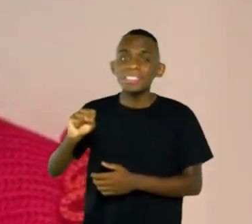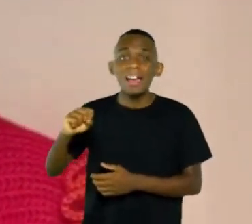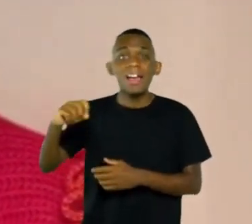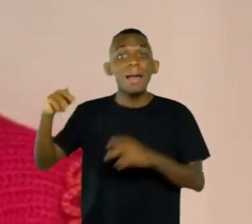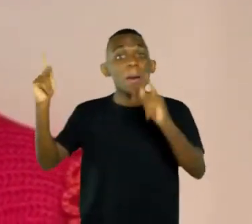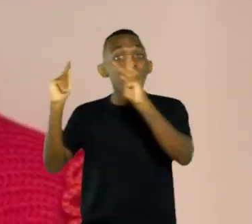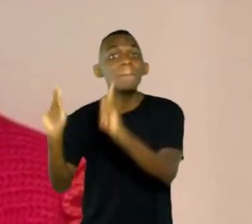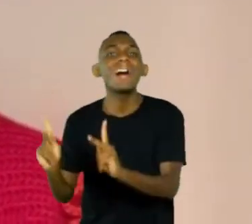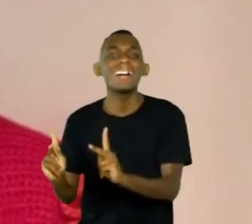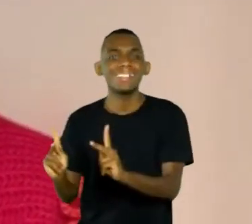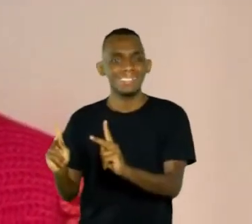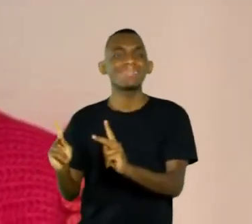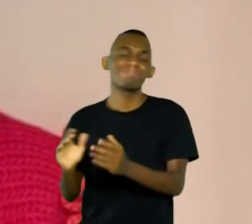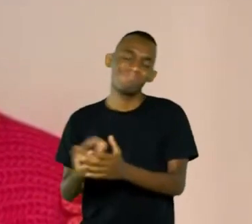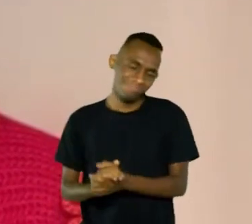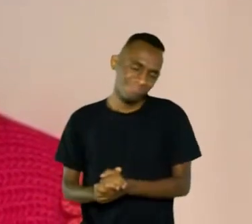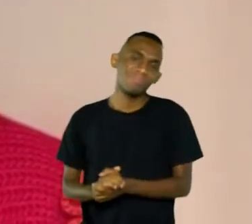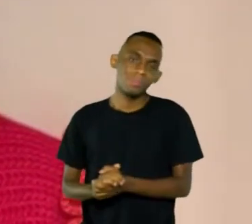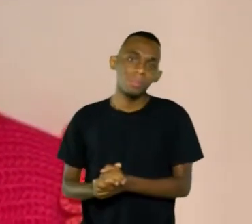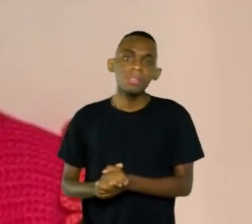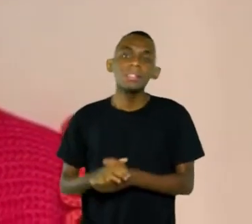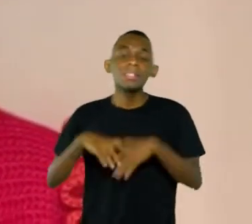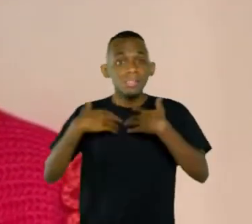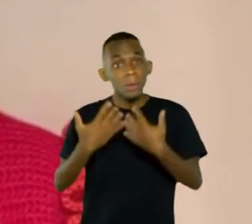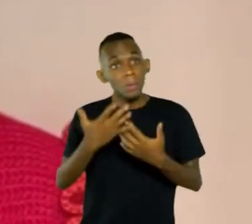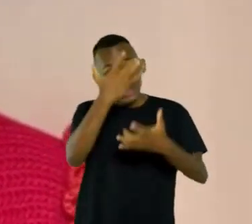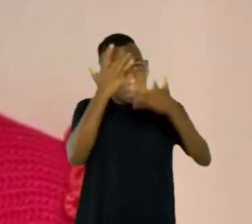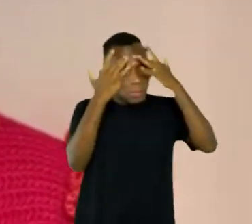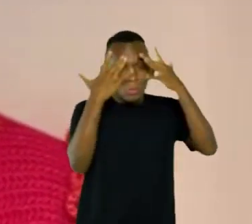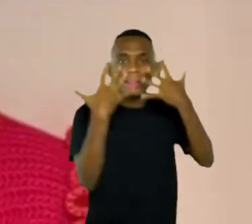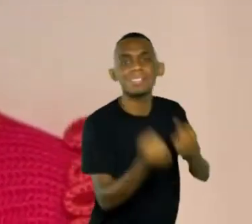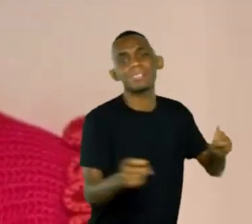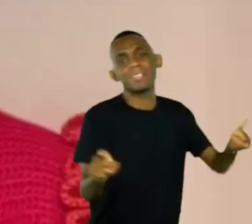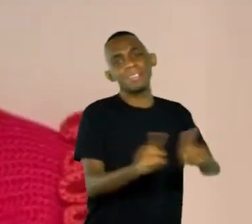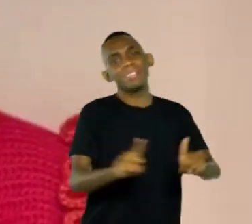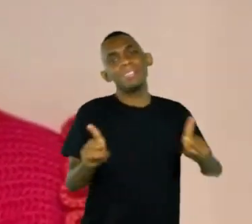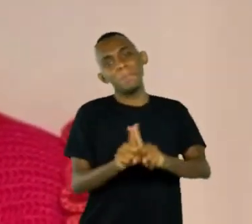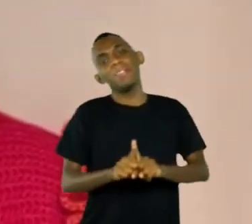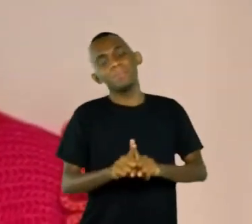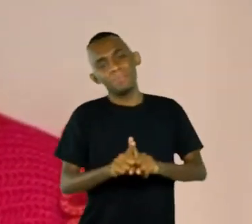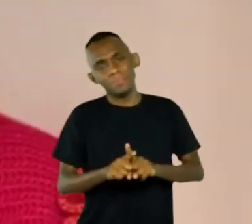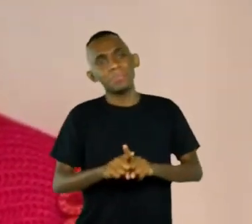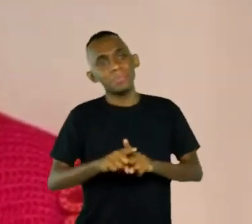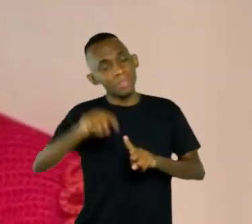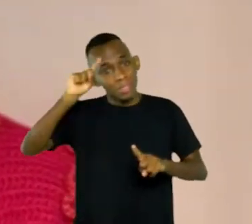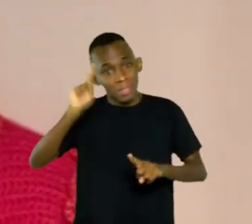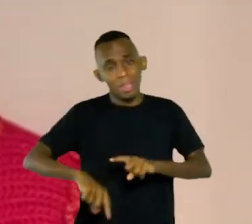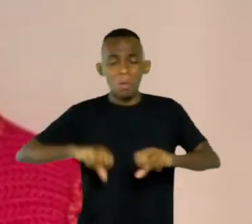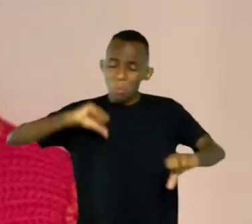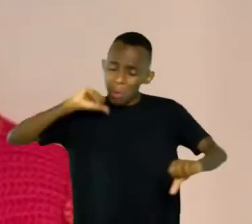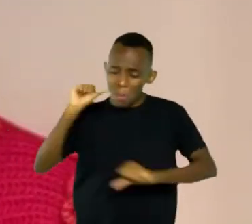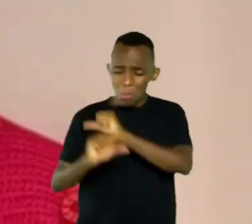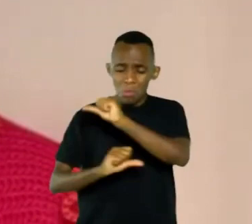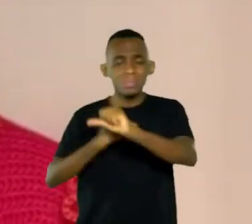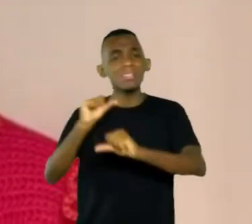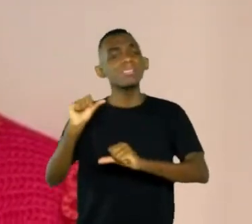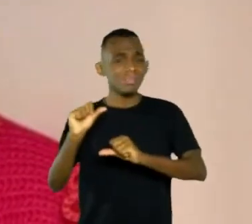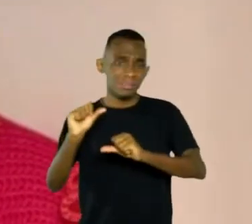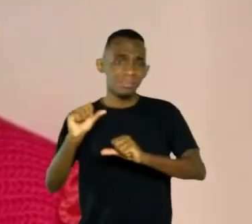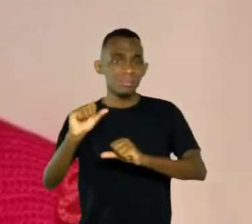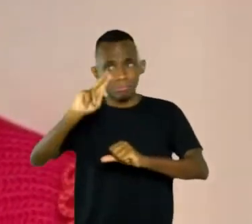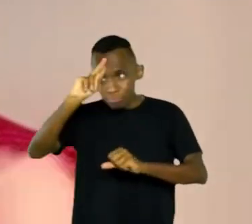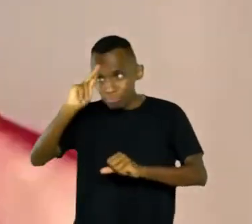pessoas receberam, né? É, é uma transmutação mesmo. A paz